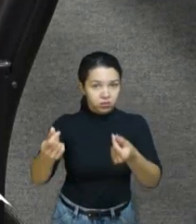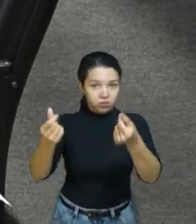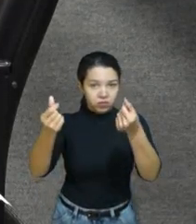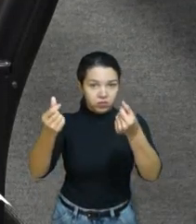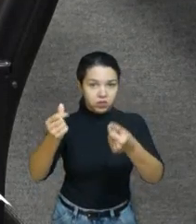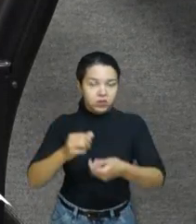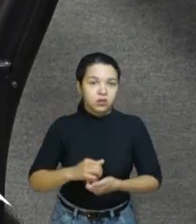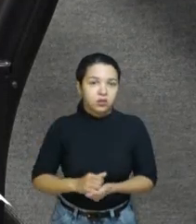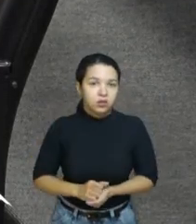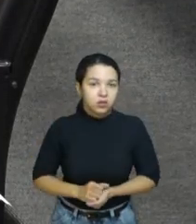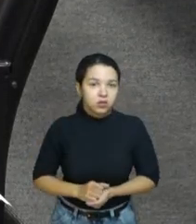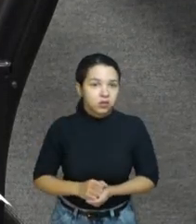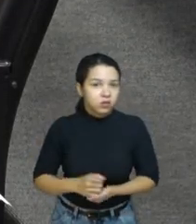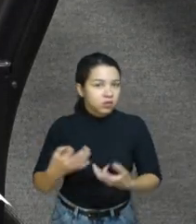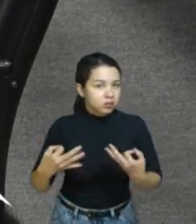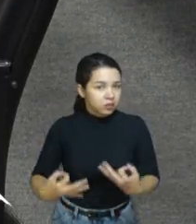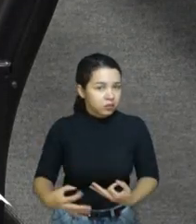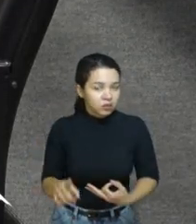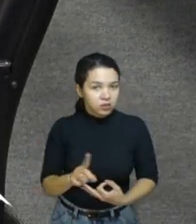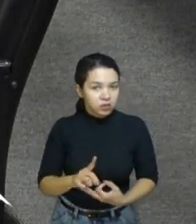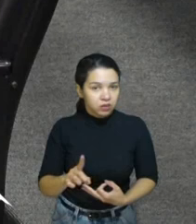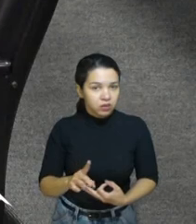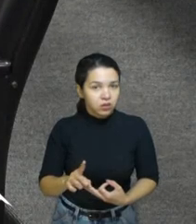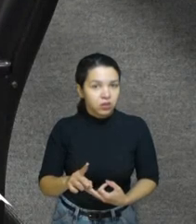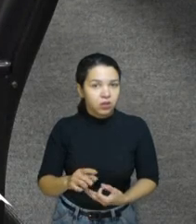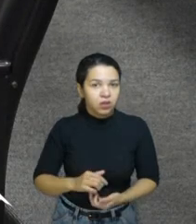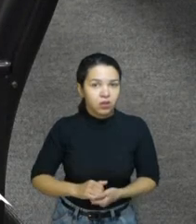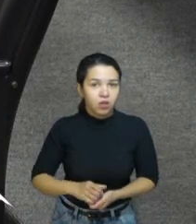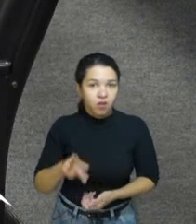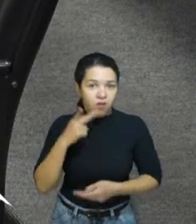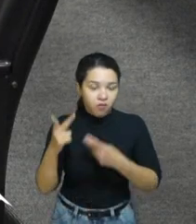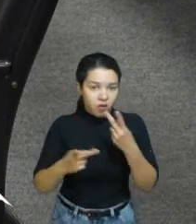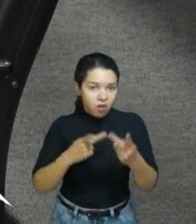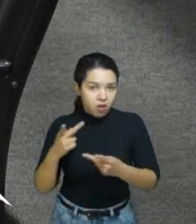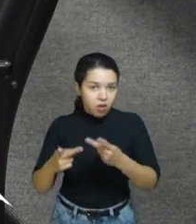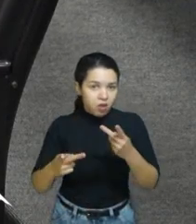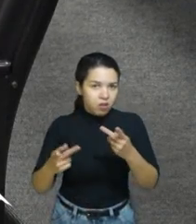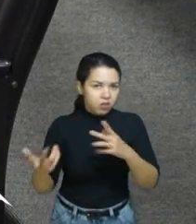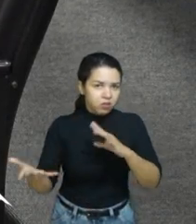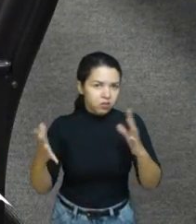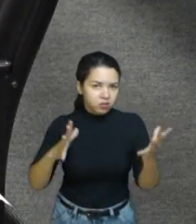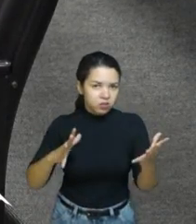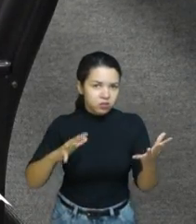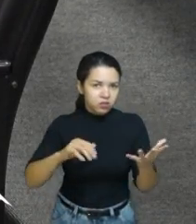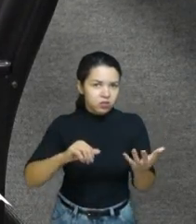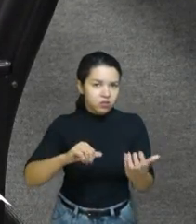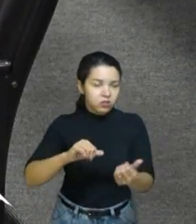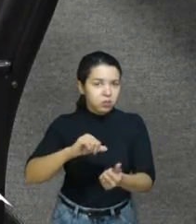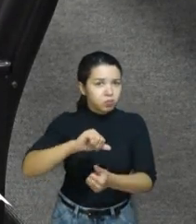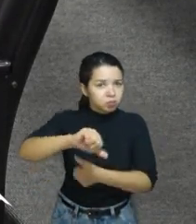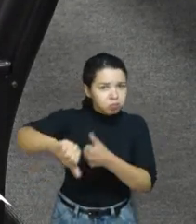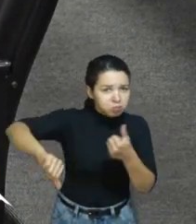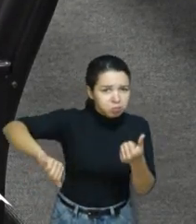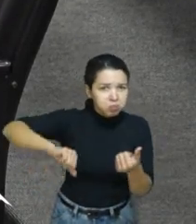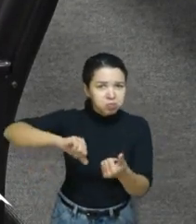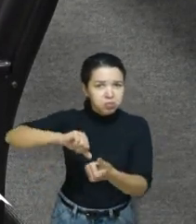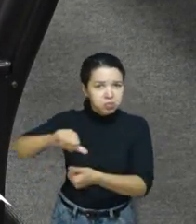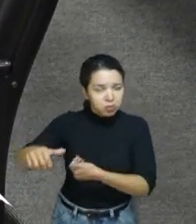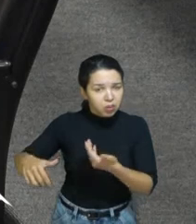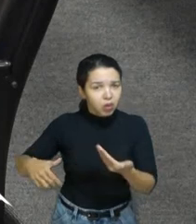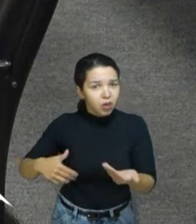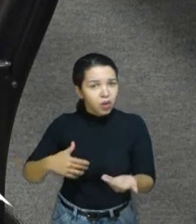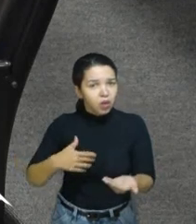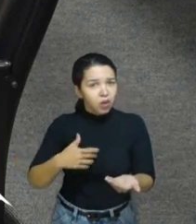Então, as injustiças, quando a gente fala das tragédias climáticas, são tamanhas que a gente precisa, de